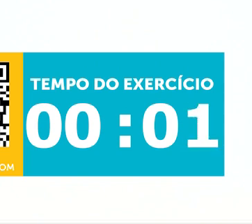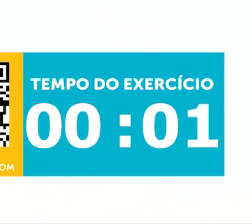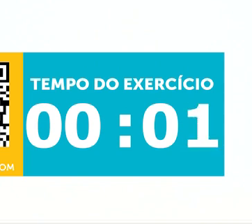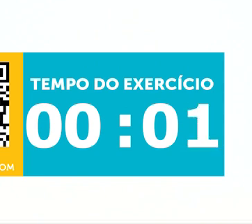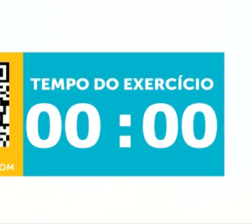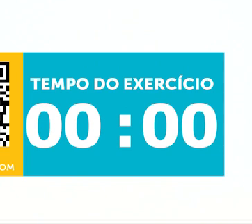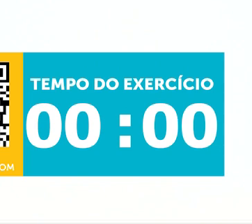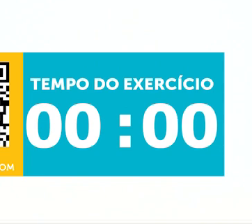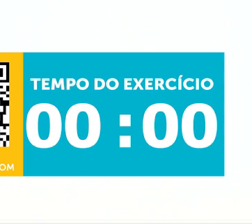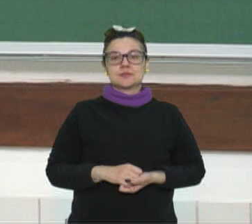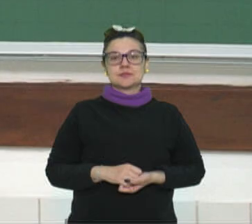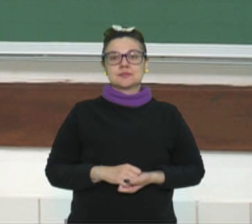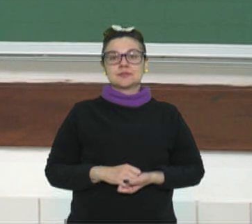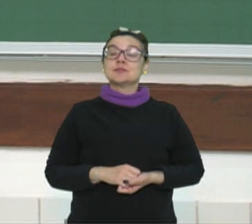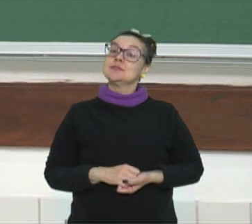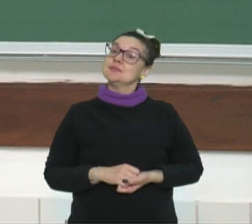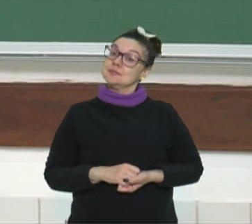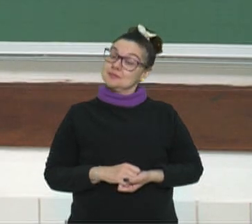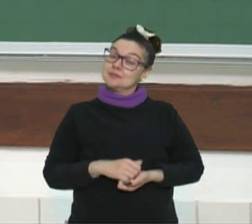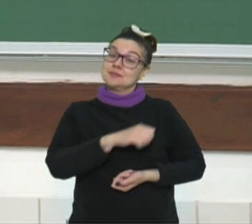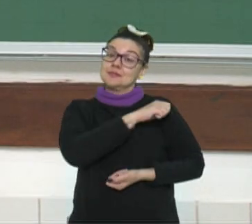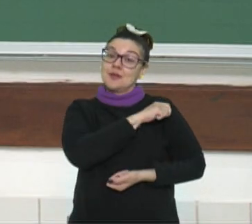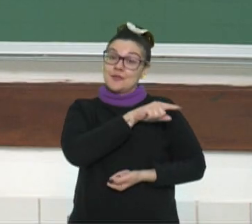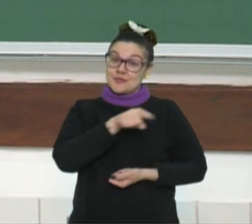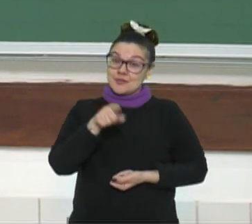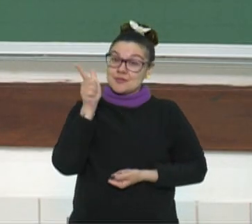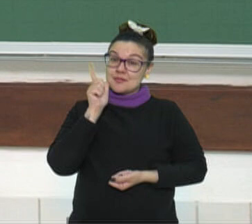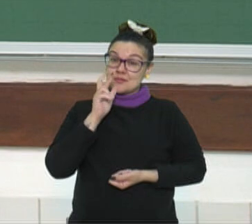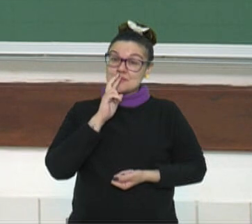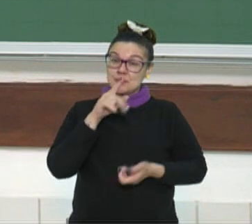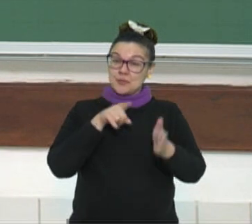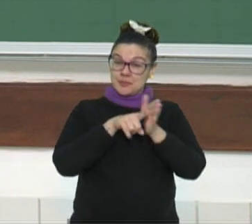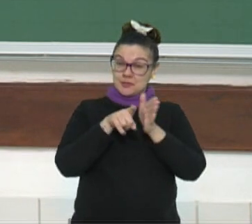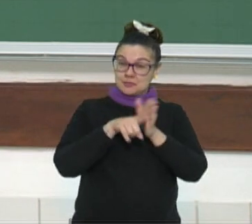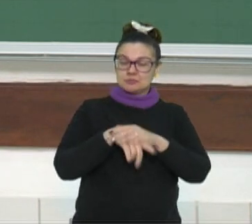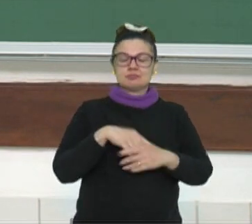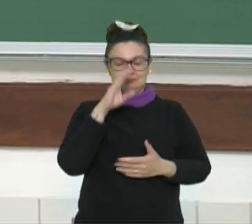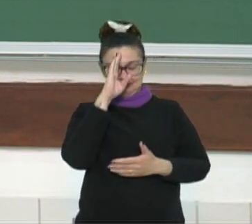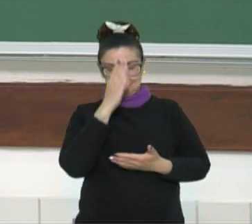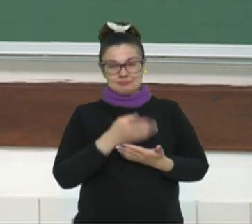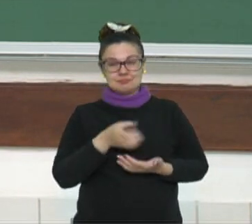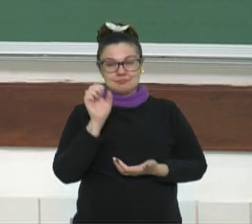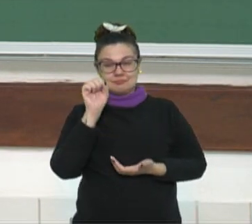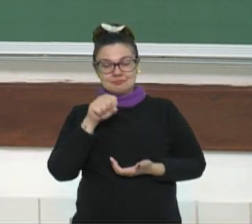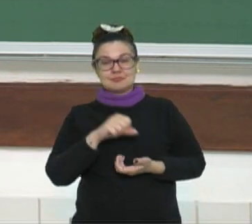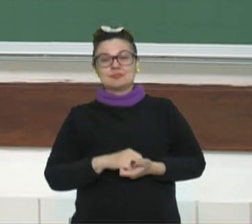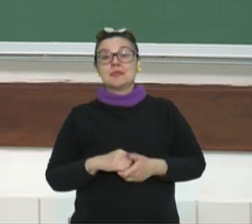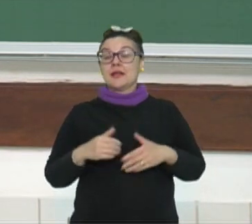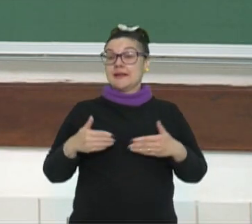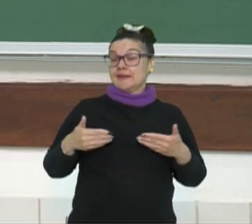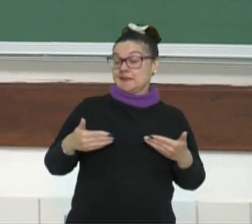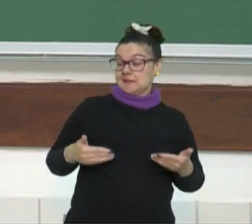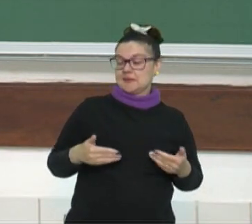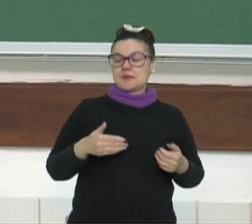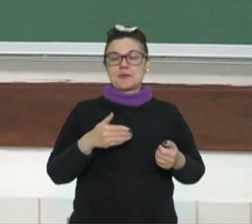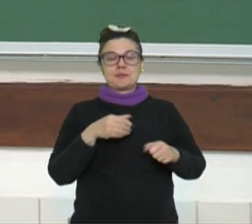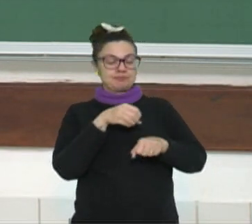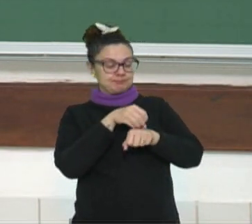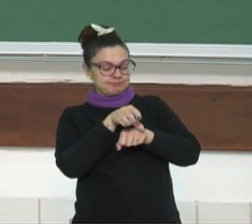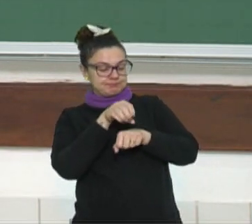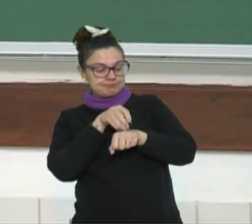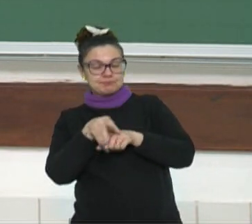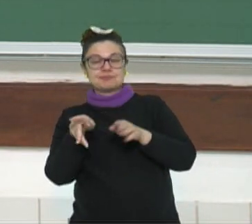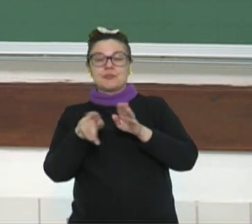E aí, estudante, conseguiu responder essa questão? Creio que sim, hein? Porque Porque agora com essas dicas e com todo